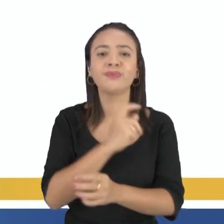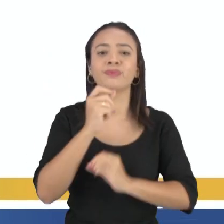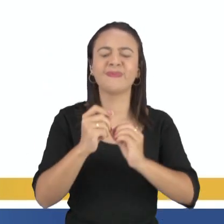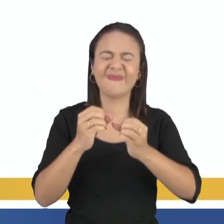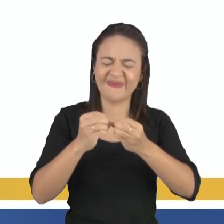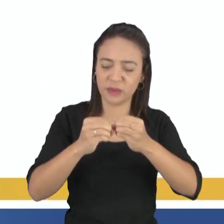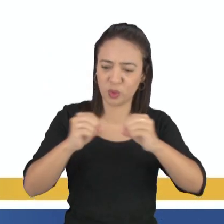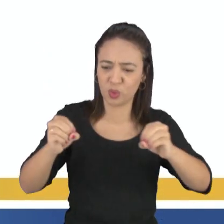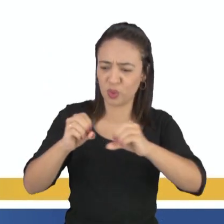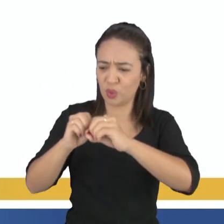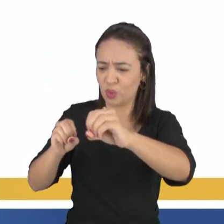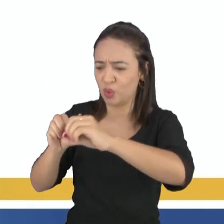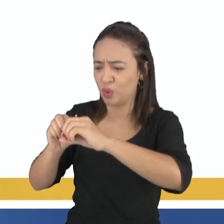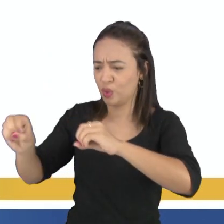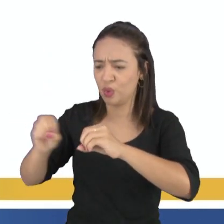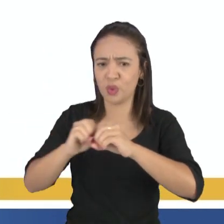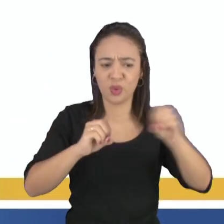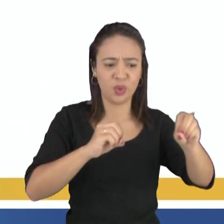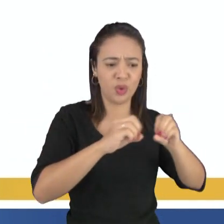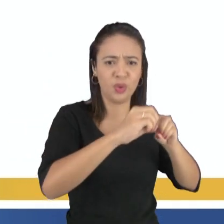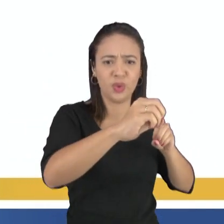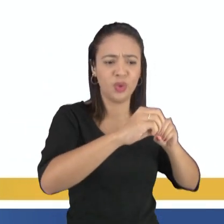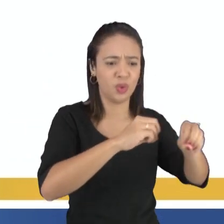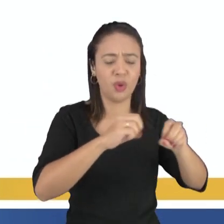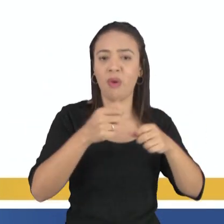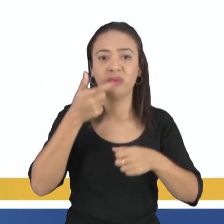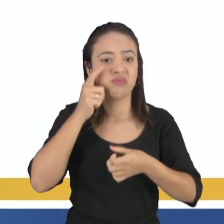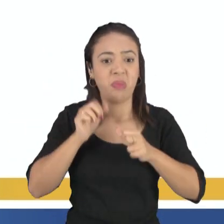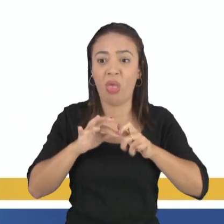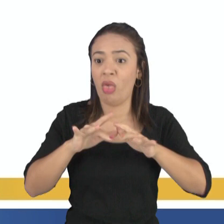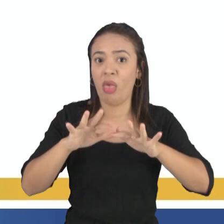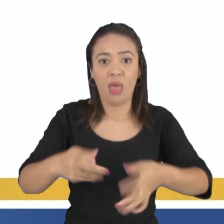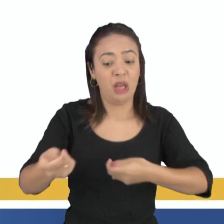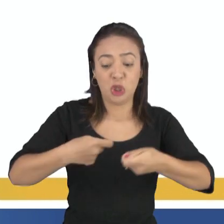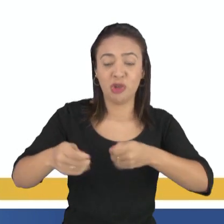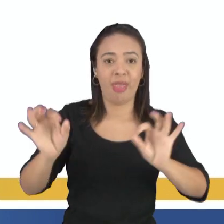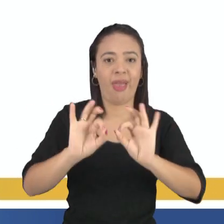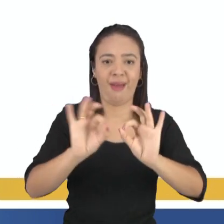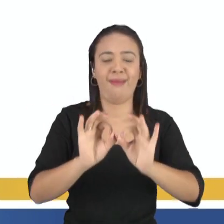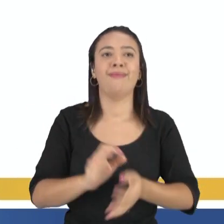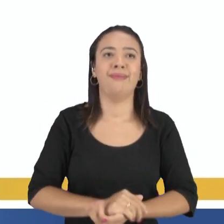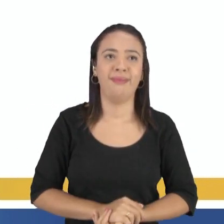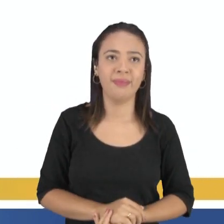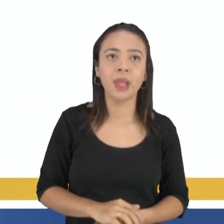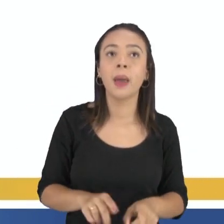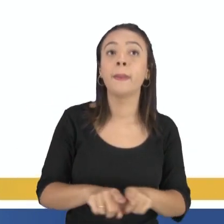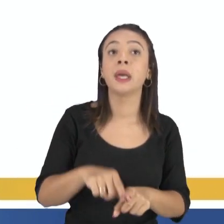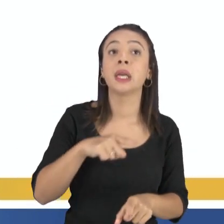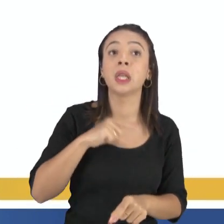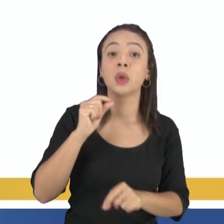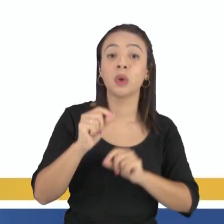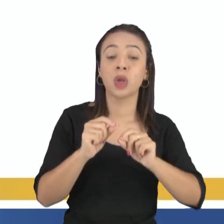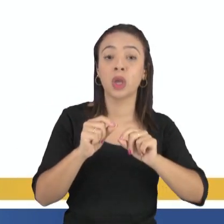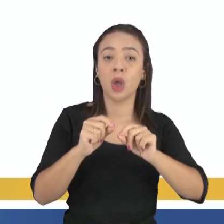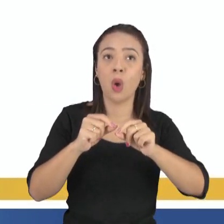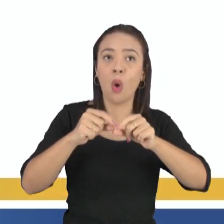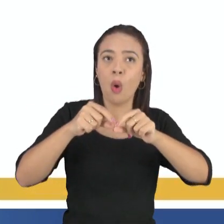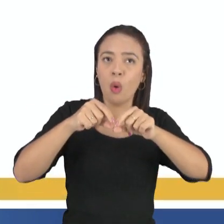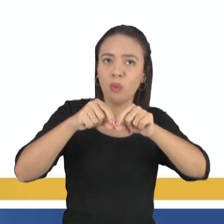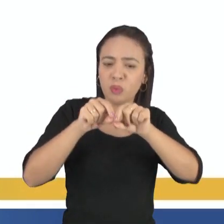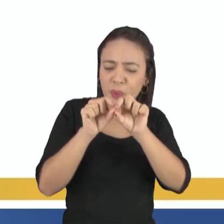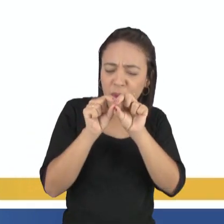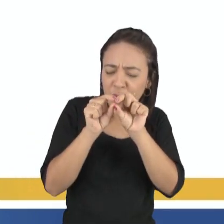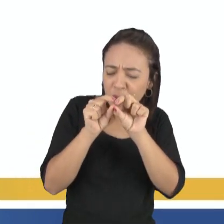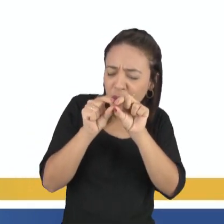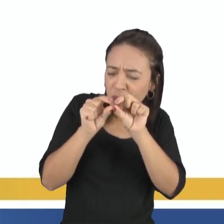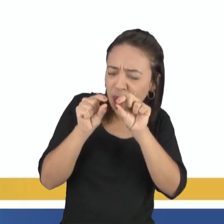ele se prolifere de maneira descontrolada e desordenada, tá bom? Possui forma de bastonetes,